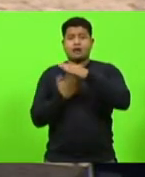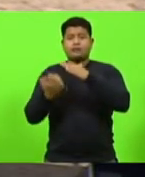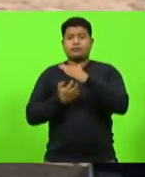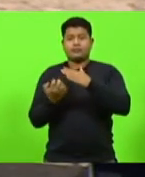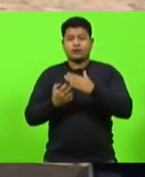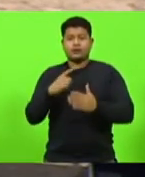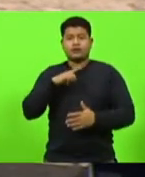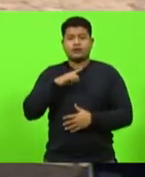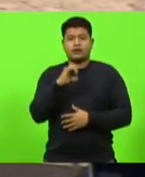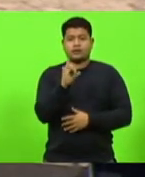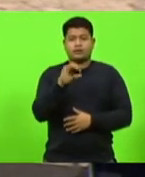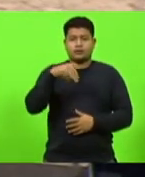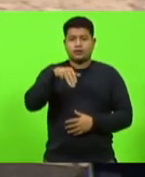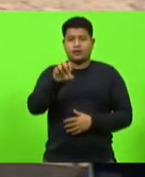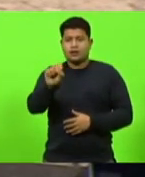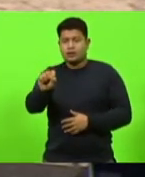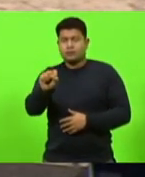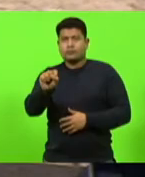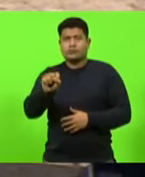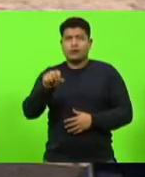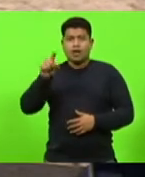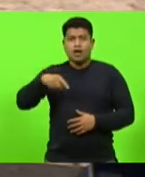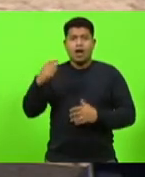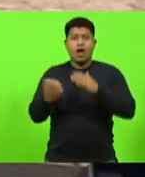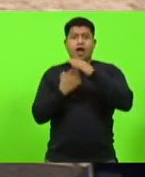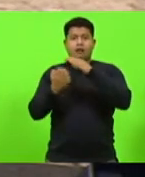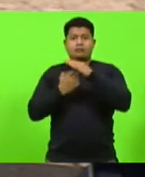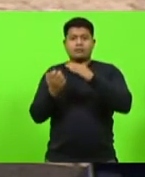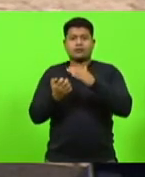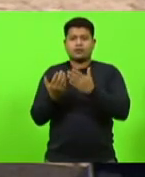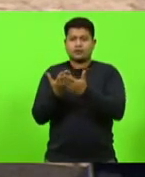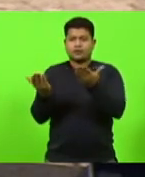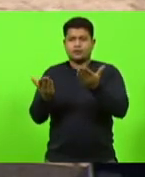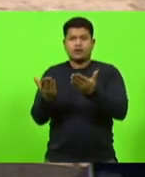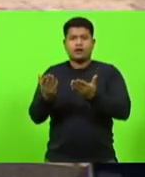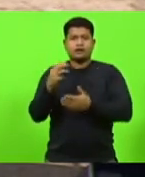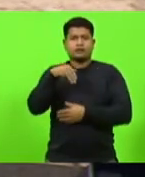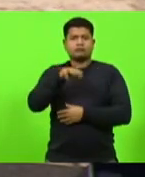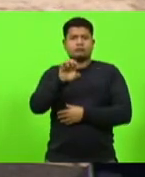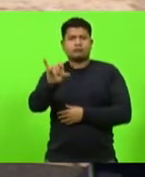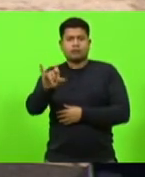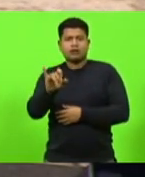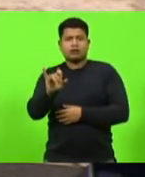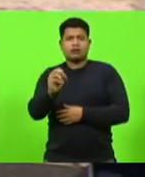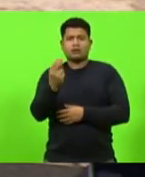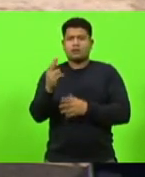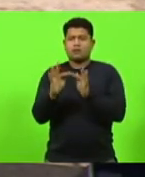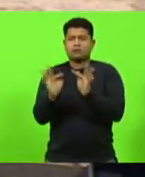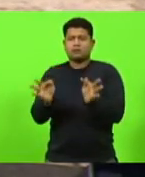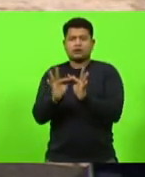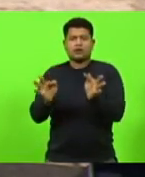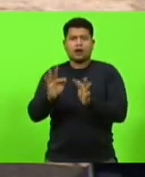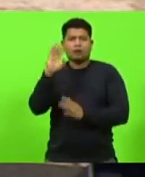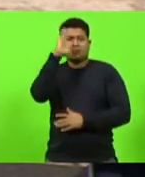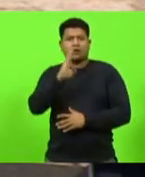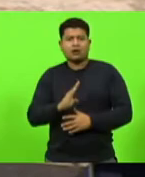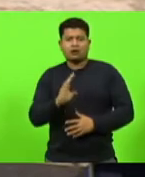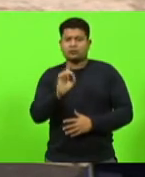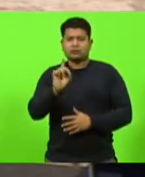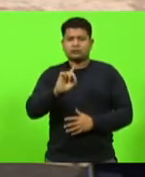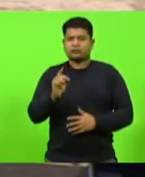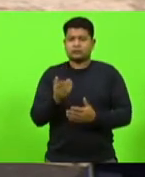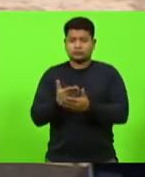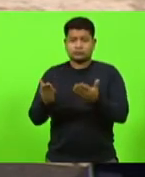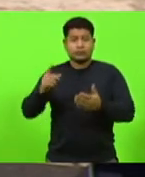ICMS não são as empresas do Simples Nacional, que são essas que estão com mais dificuldade hoje. Aquelas que